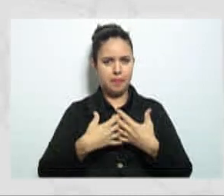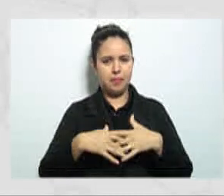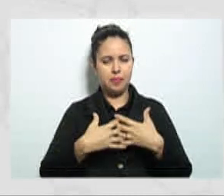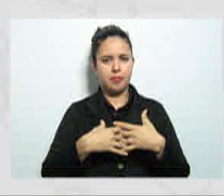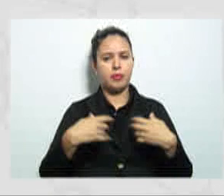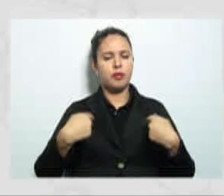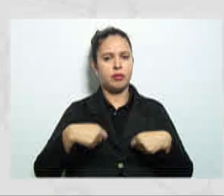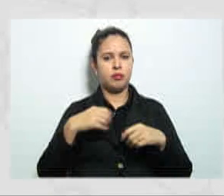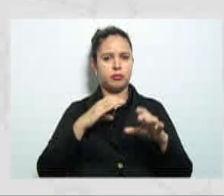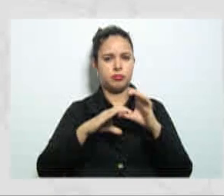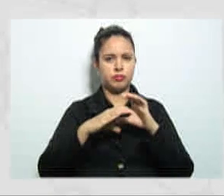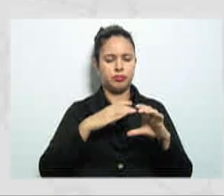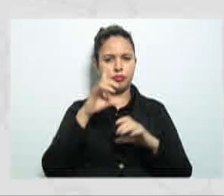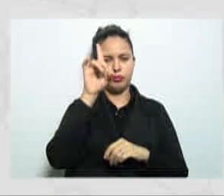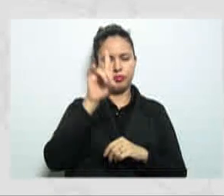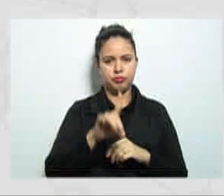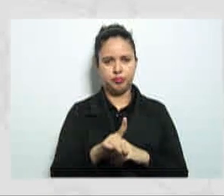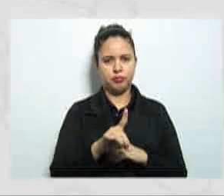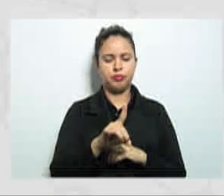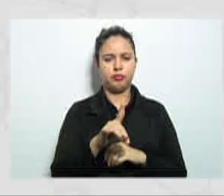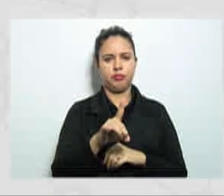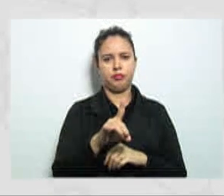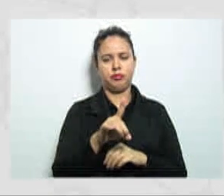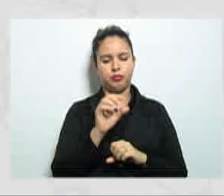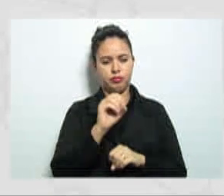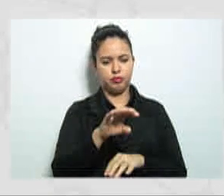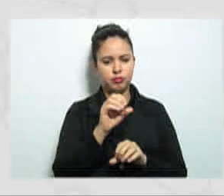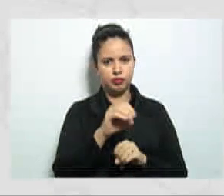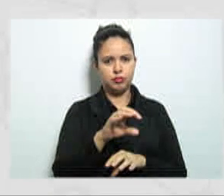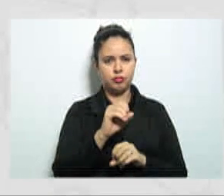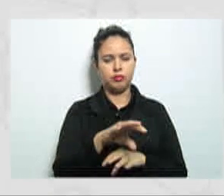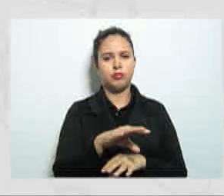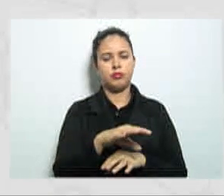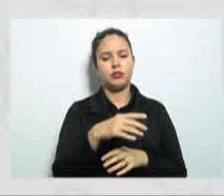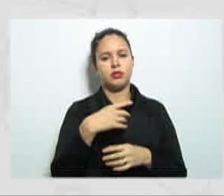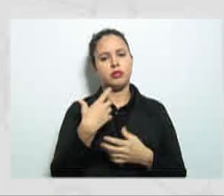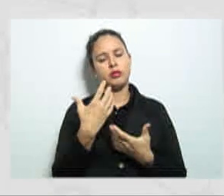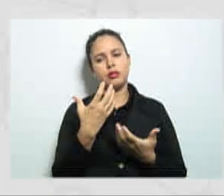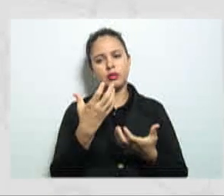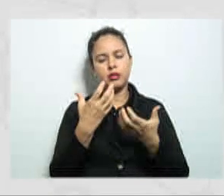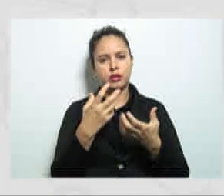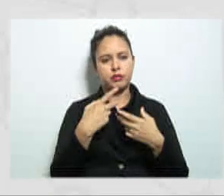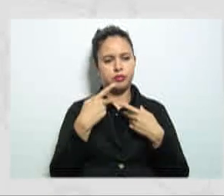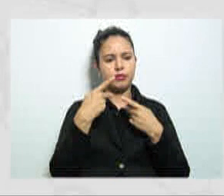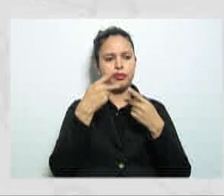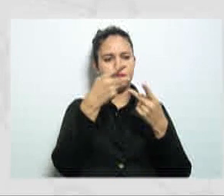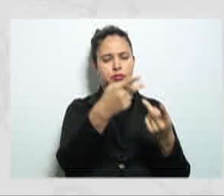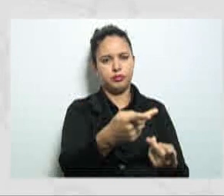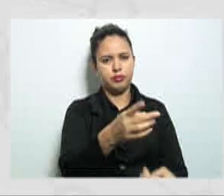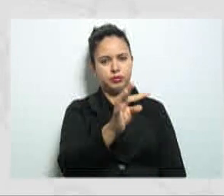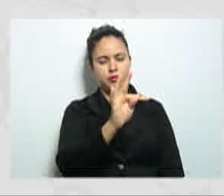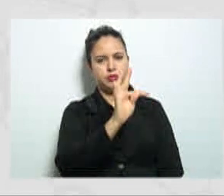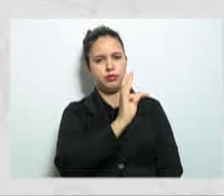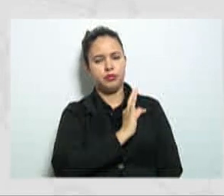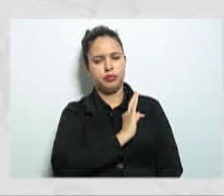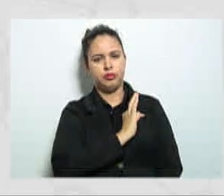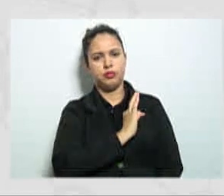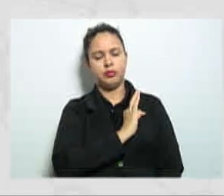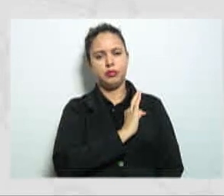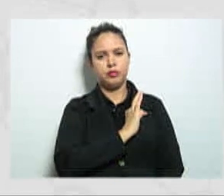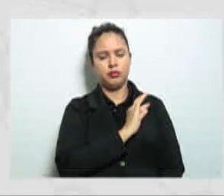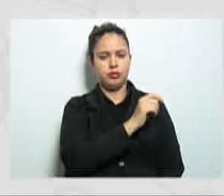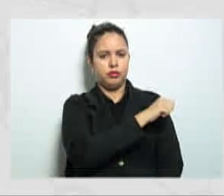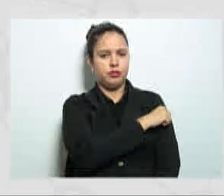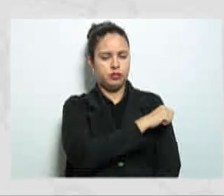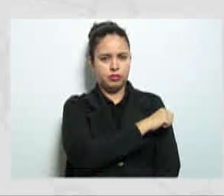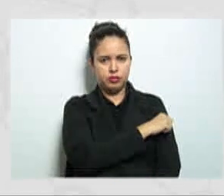meu diretor de ensino para fazer uma solicitação, gostaria de fazer uma visita técnica aos nossos alunos do campus de Rolim